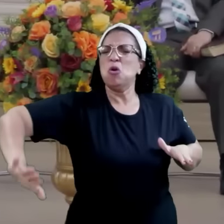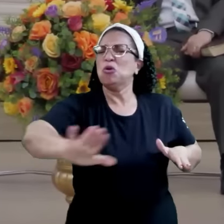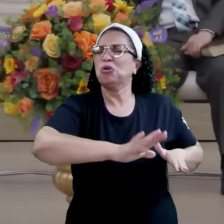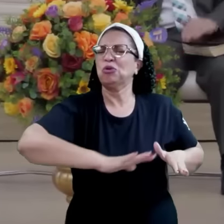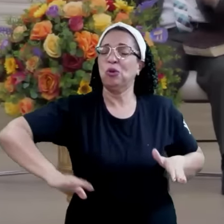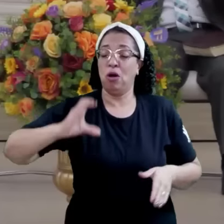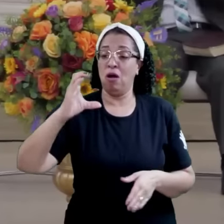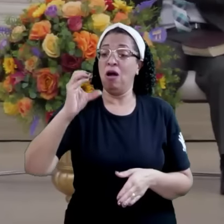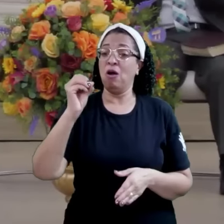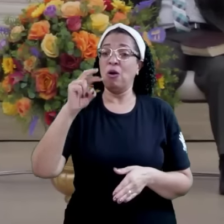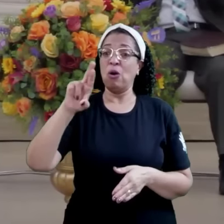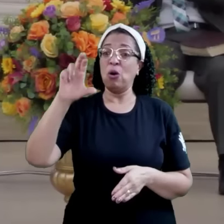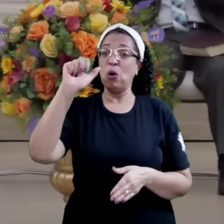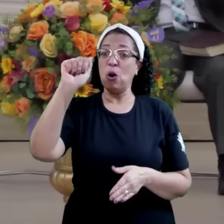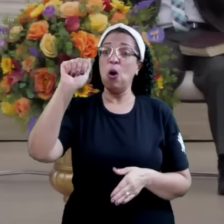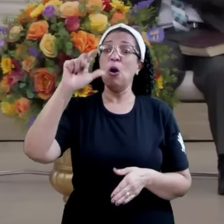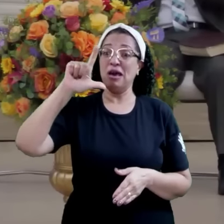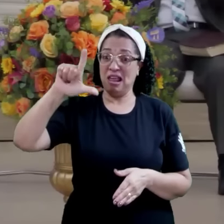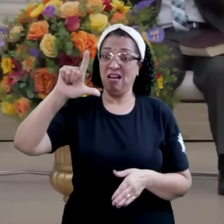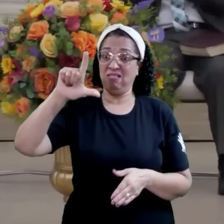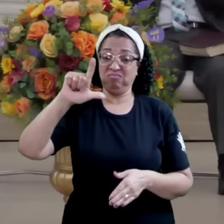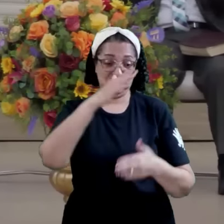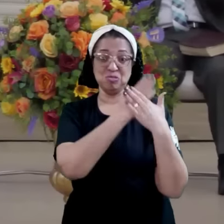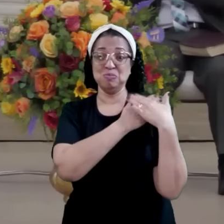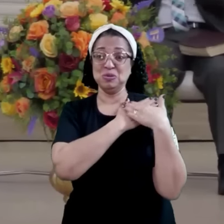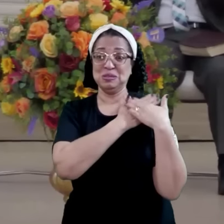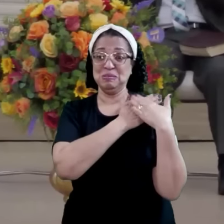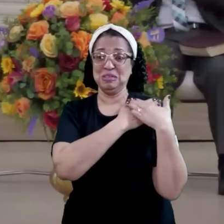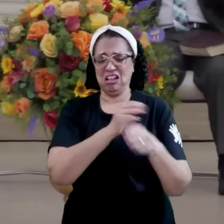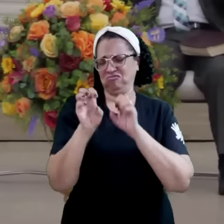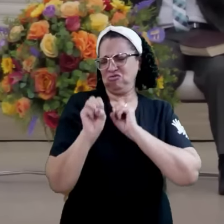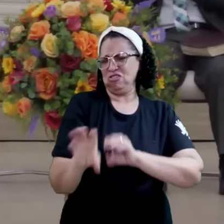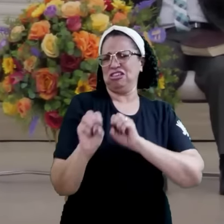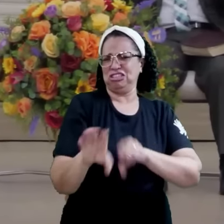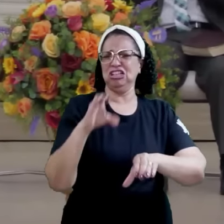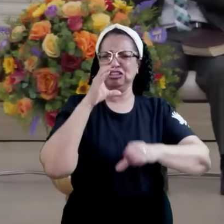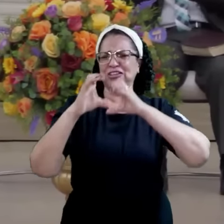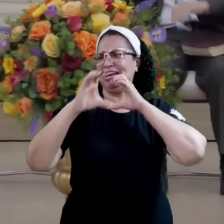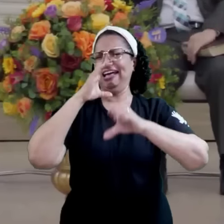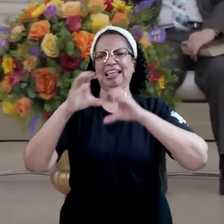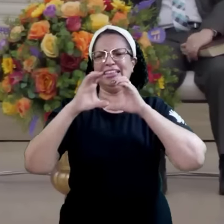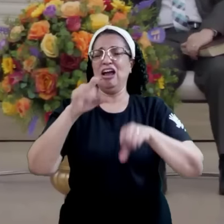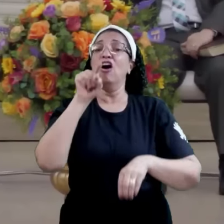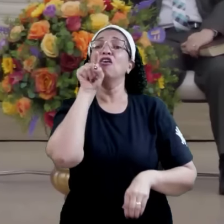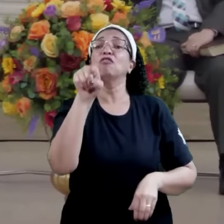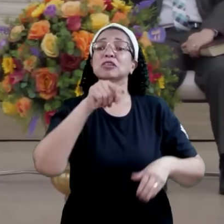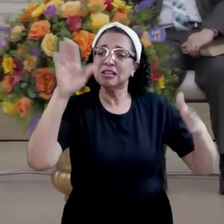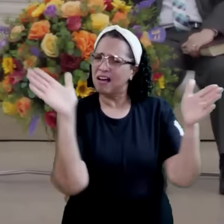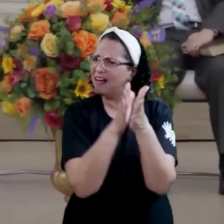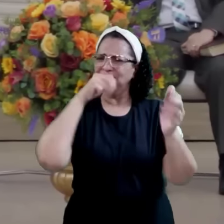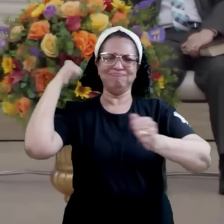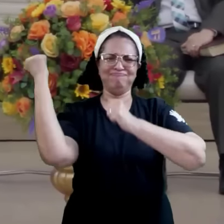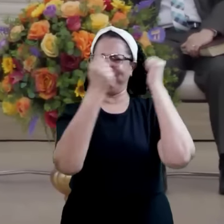crê quem tem glória da Glória quem tem Aleluia da Aleluia Deixa Deus ser